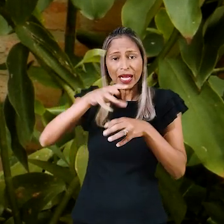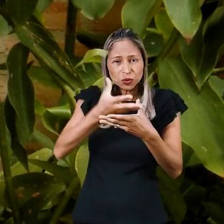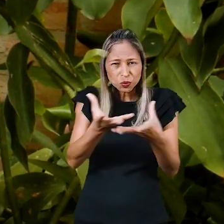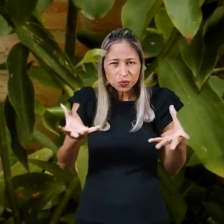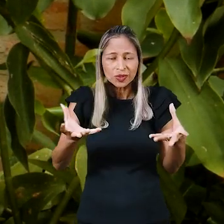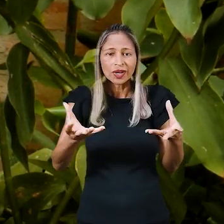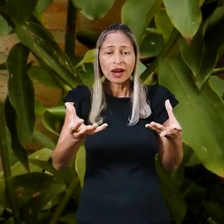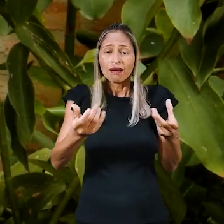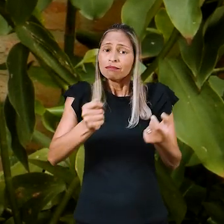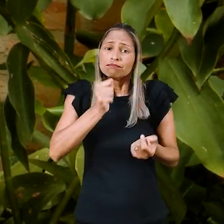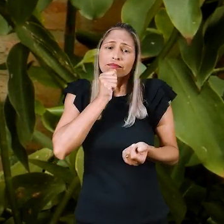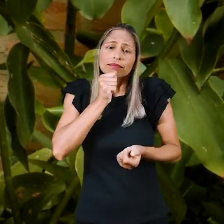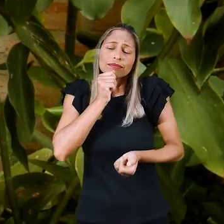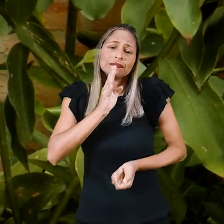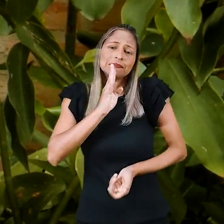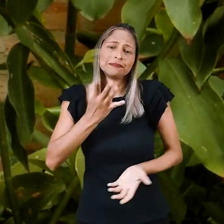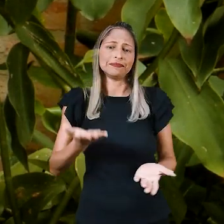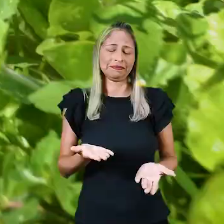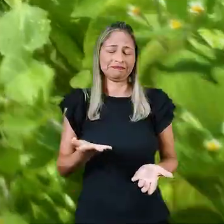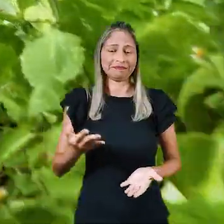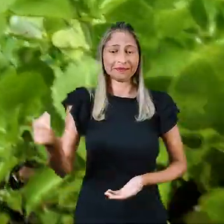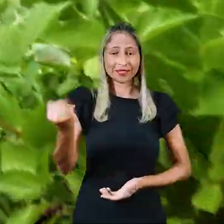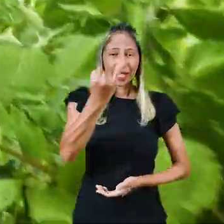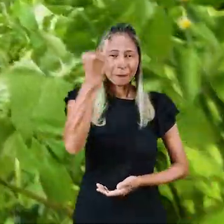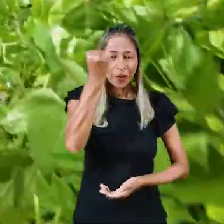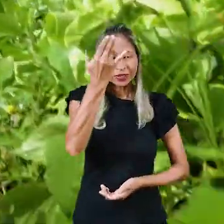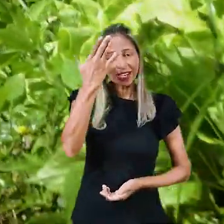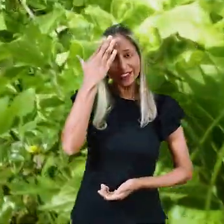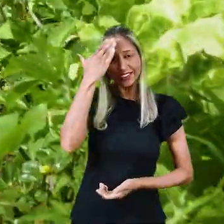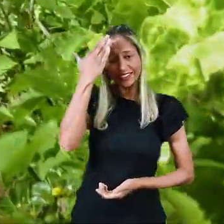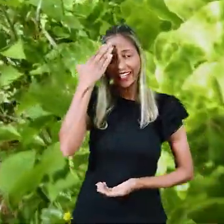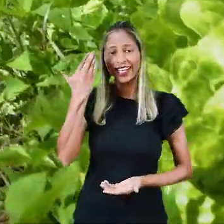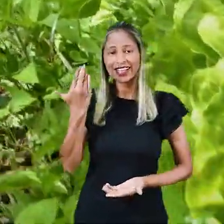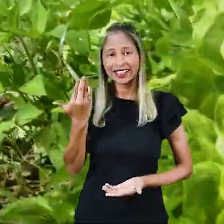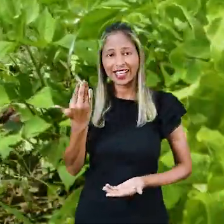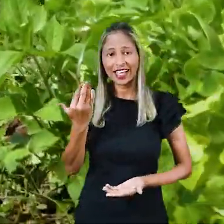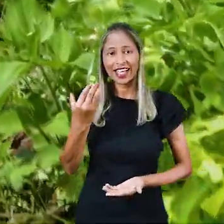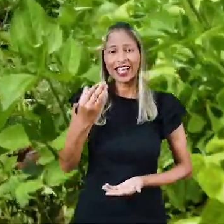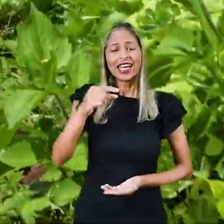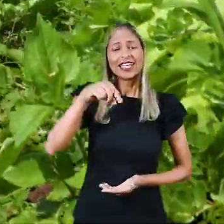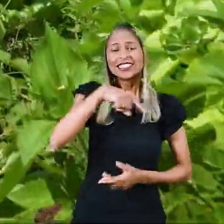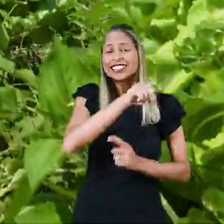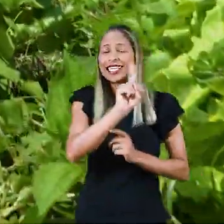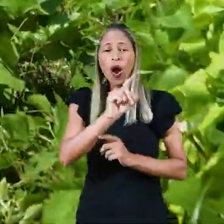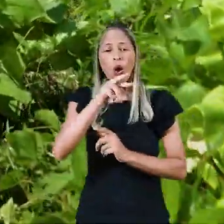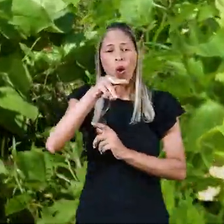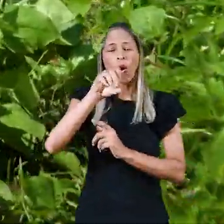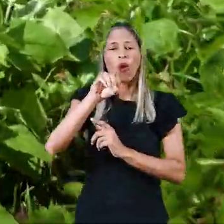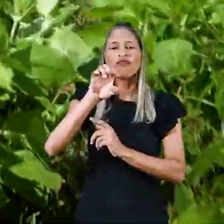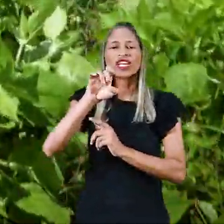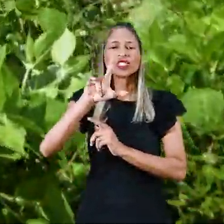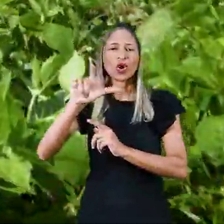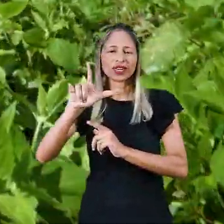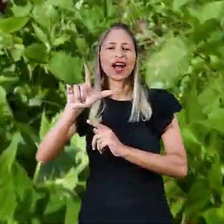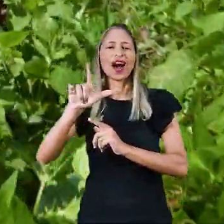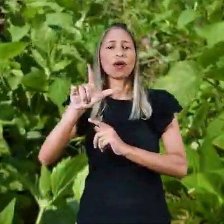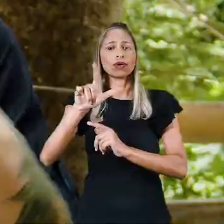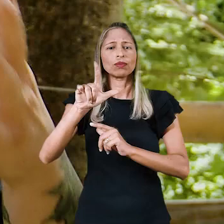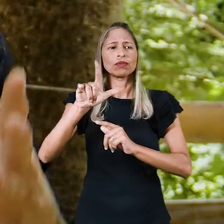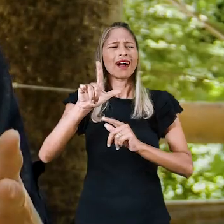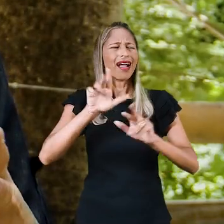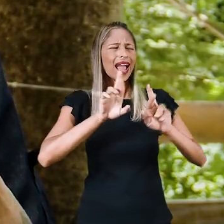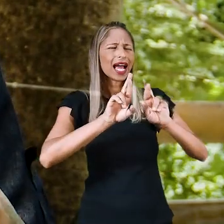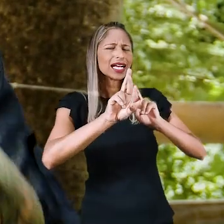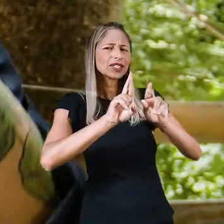mato. Então as pessoas não têm esse conhecimento. É importante a gente entender que essa questão da não convencionalidade do alimento,